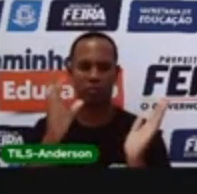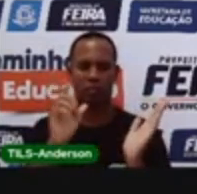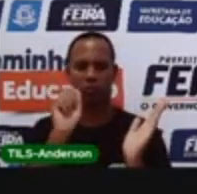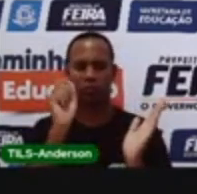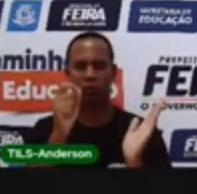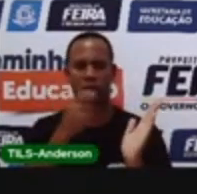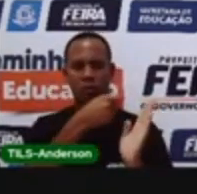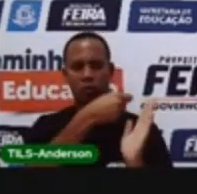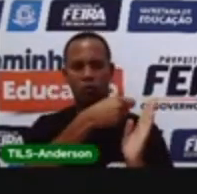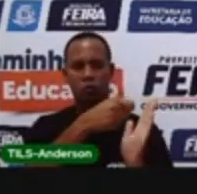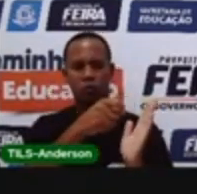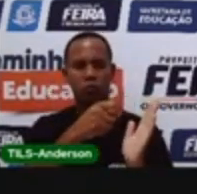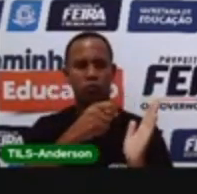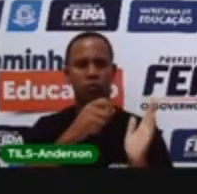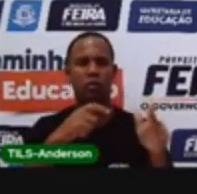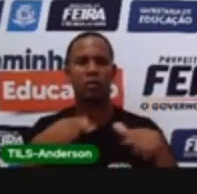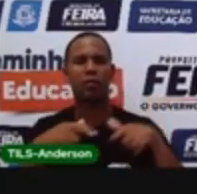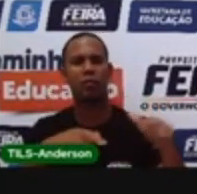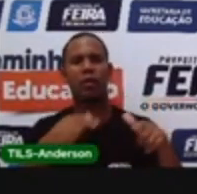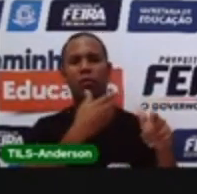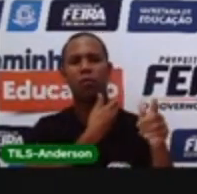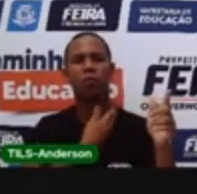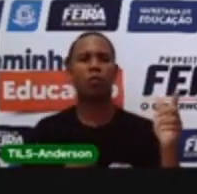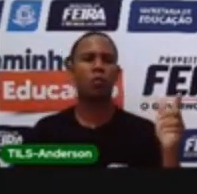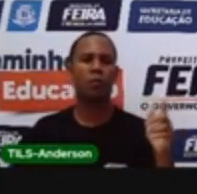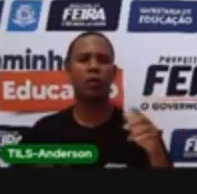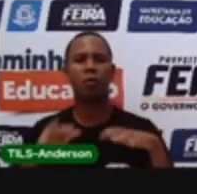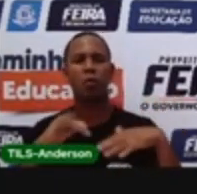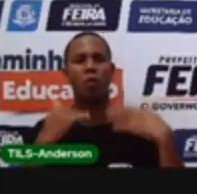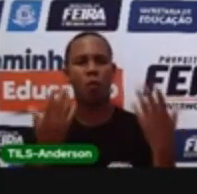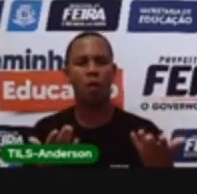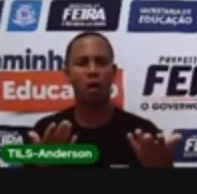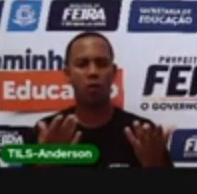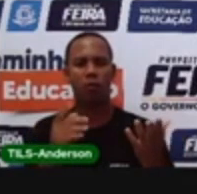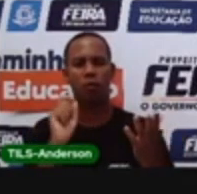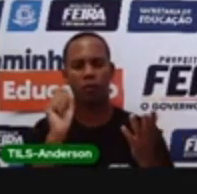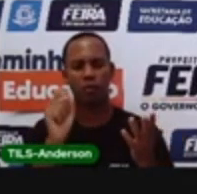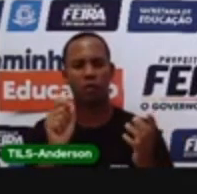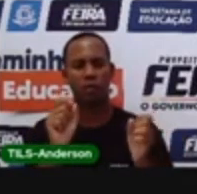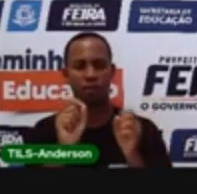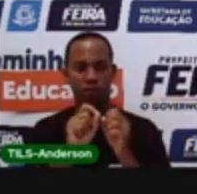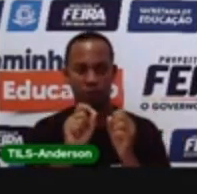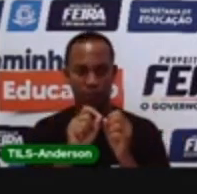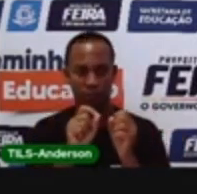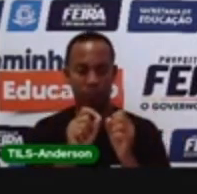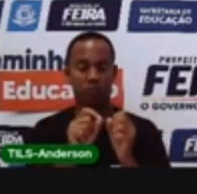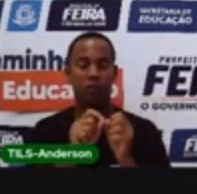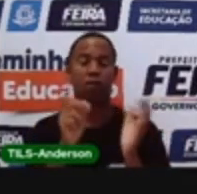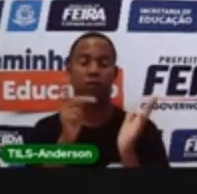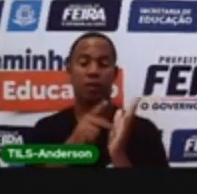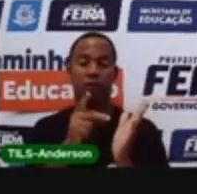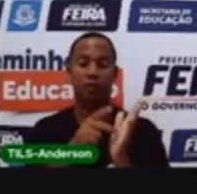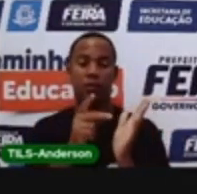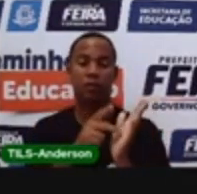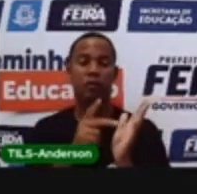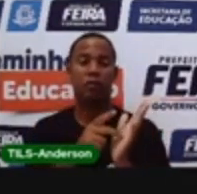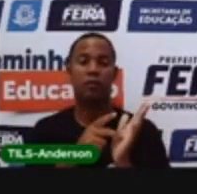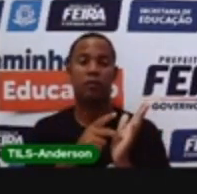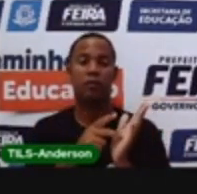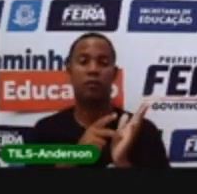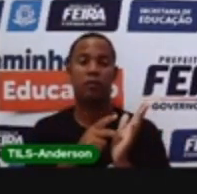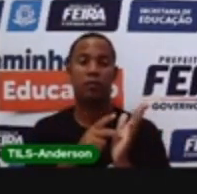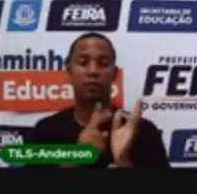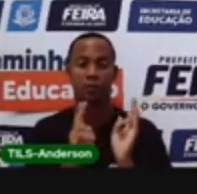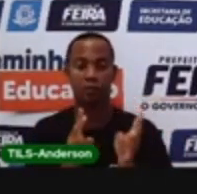públicos existentes no seu bairro? A gente já fez isso, é interessante que vocês refaçam, na verdade, porque assim,